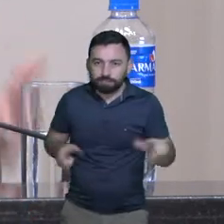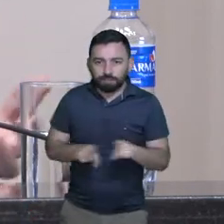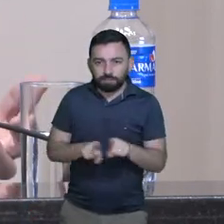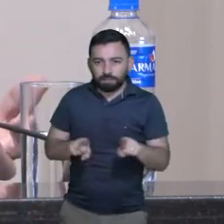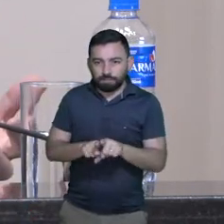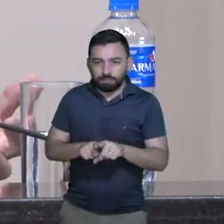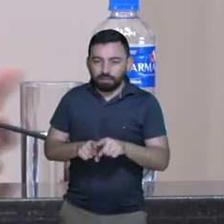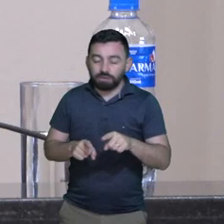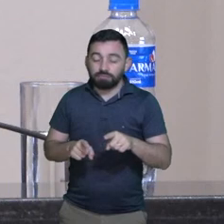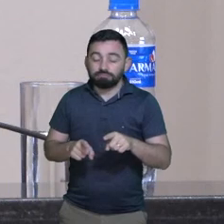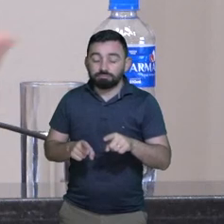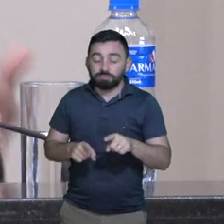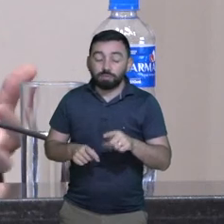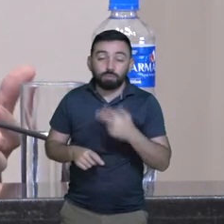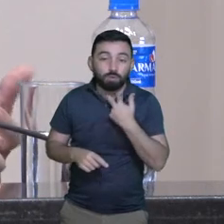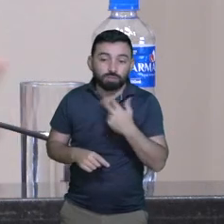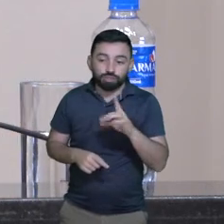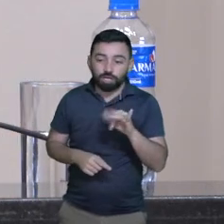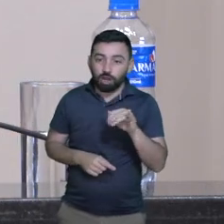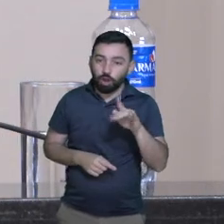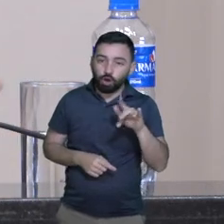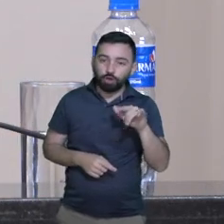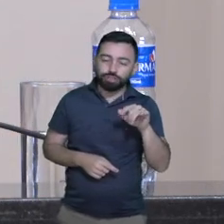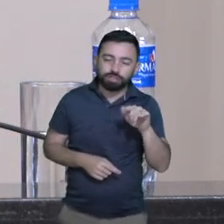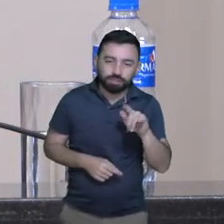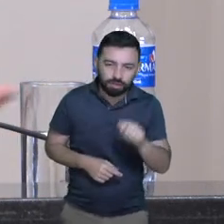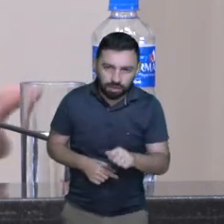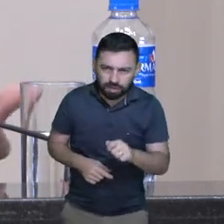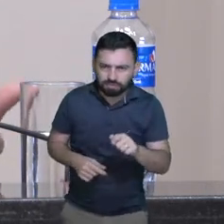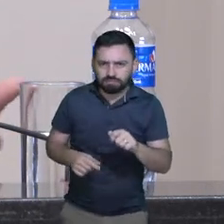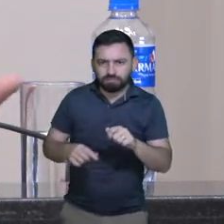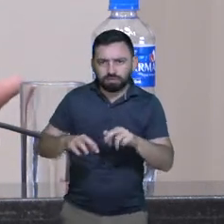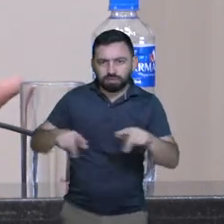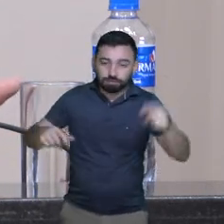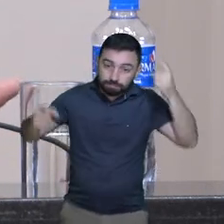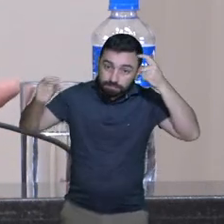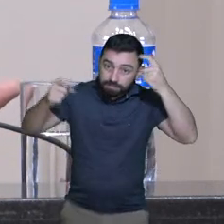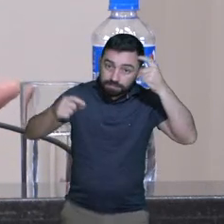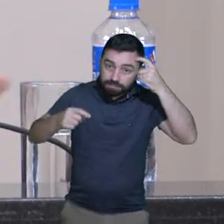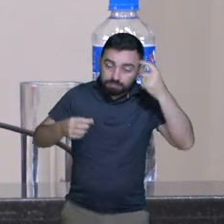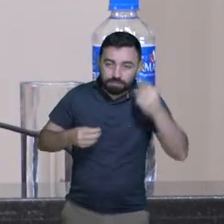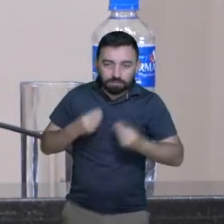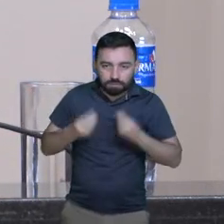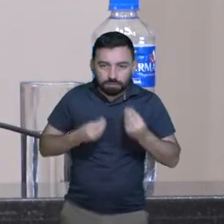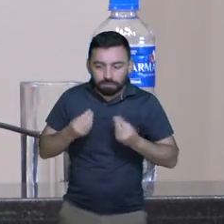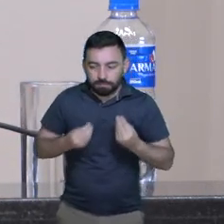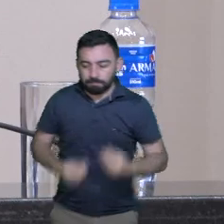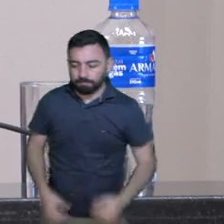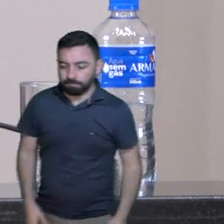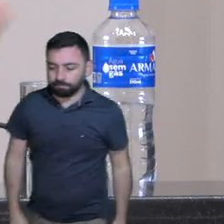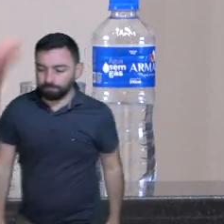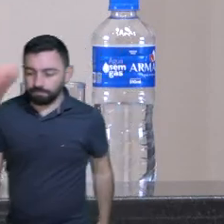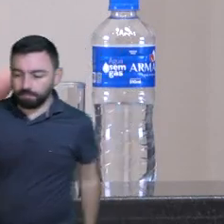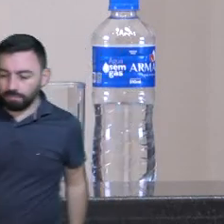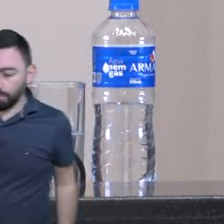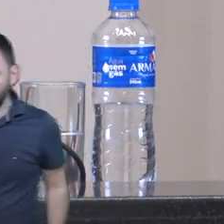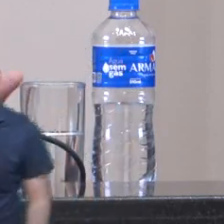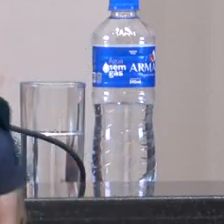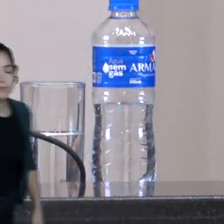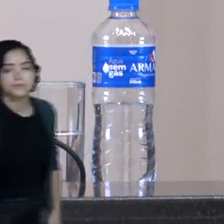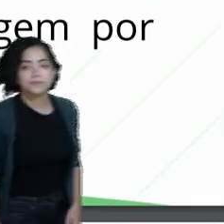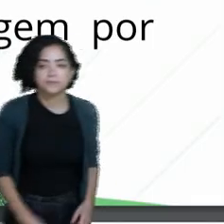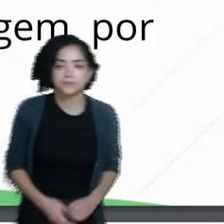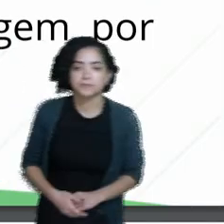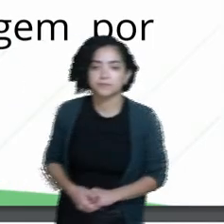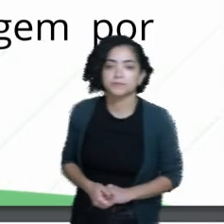seja dialógica que considere as diferentes formas de pensar né e agir no mundo reflexiva interdisciplinar né